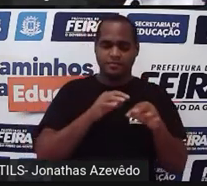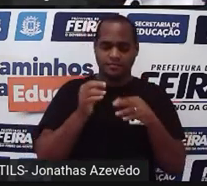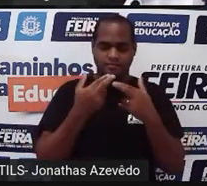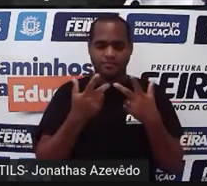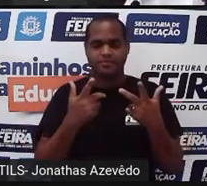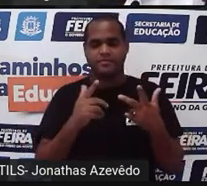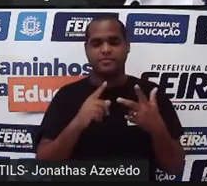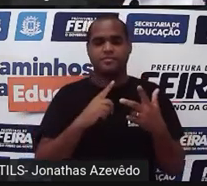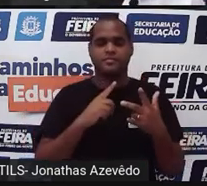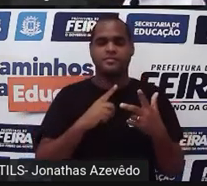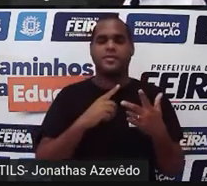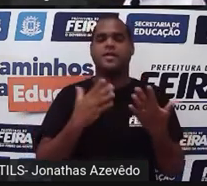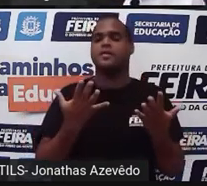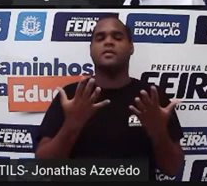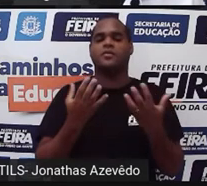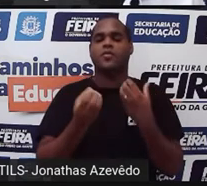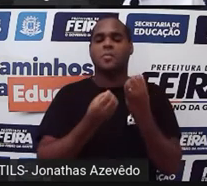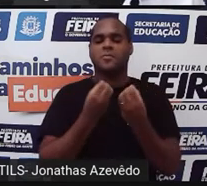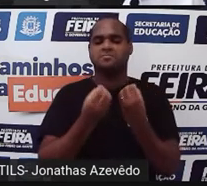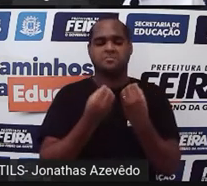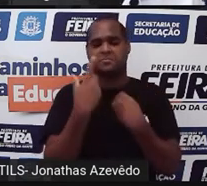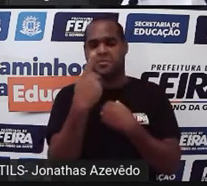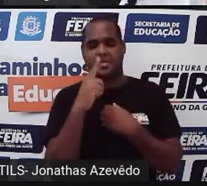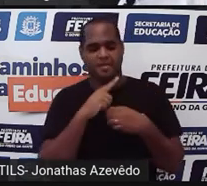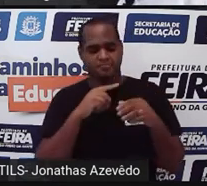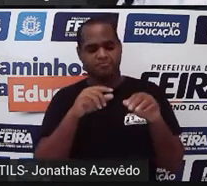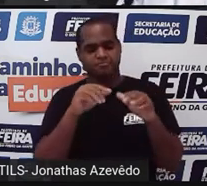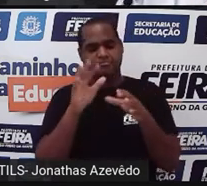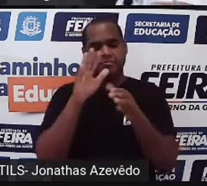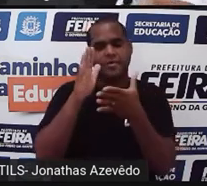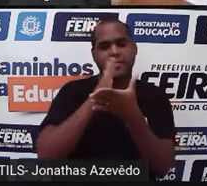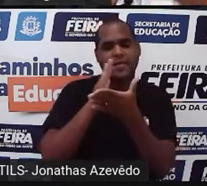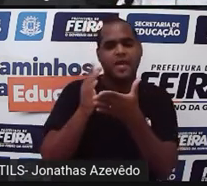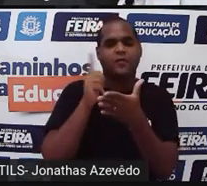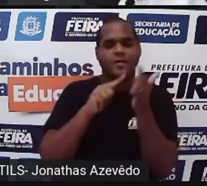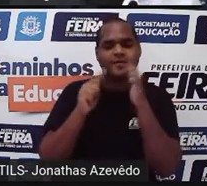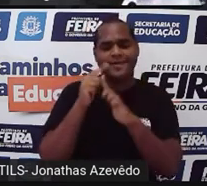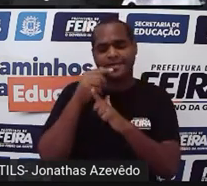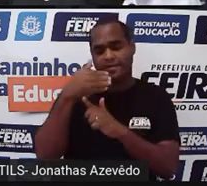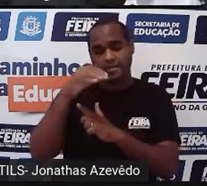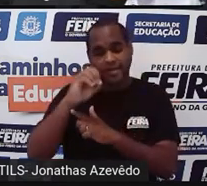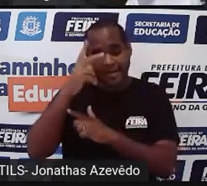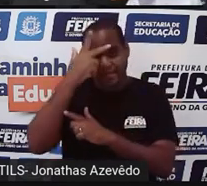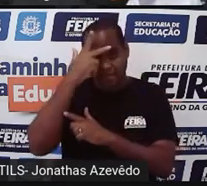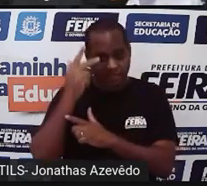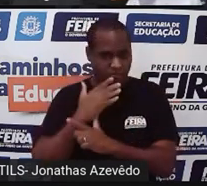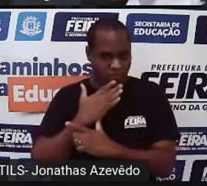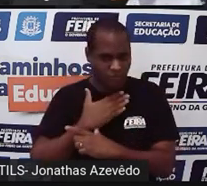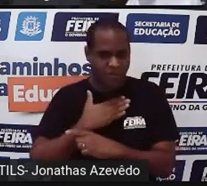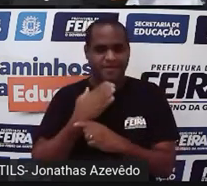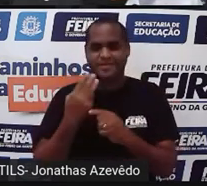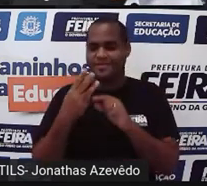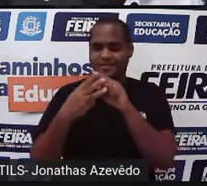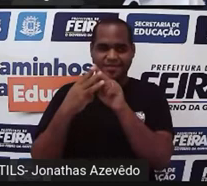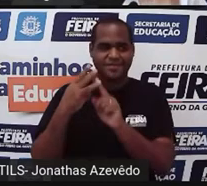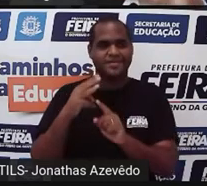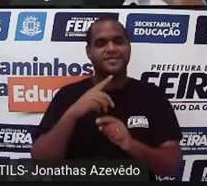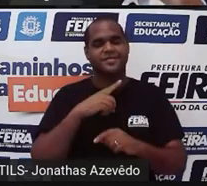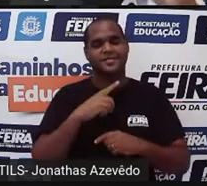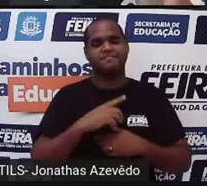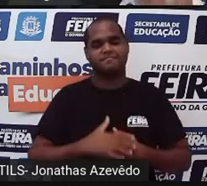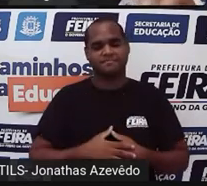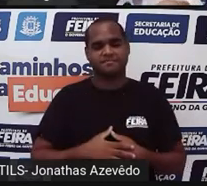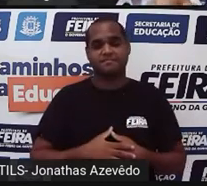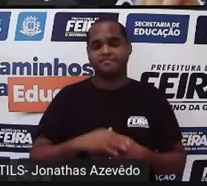essas circunferências para ter um espaço que eu consiga colocar essas 10 pessoas que gostam das três. Tá bom?